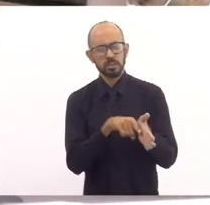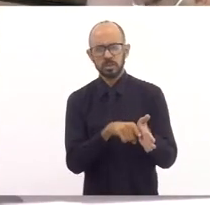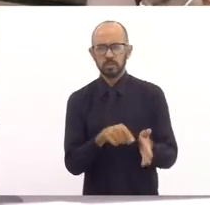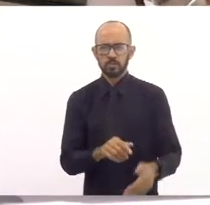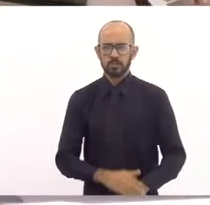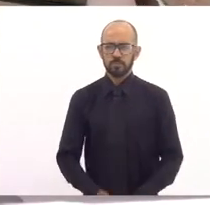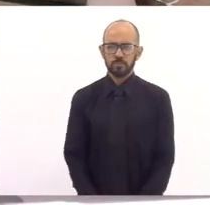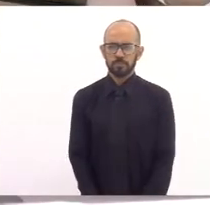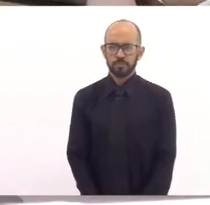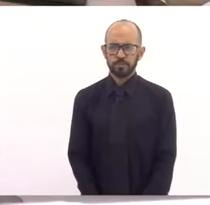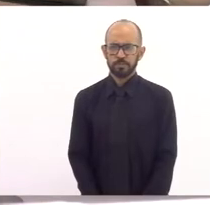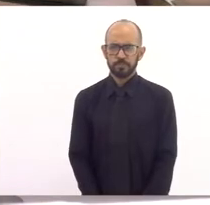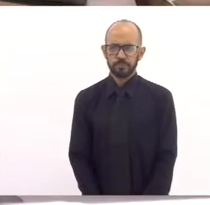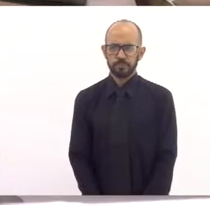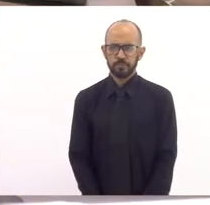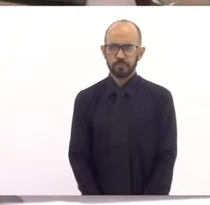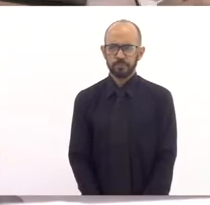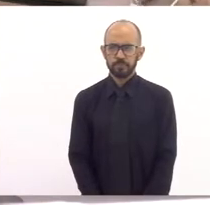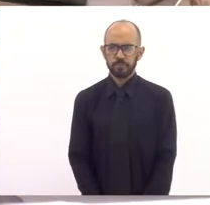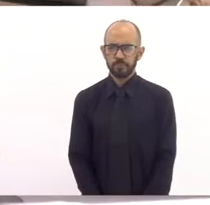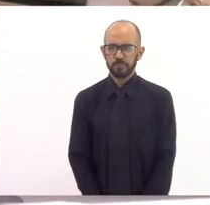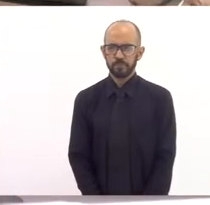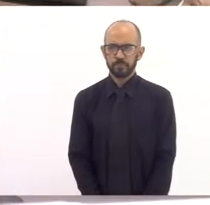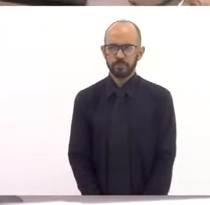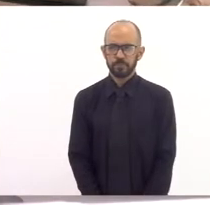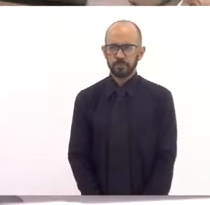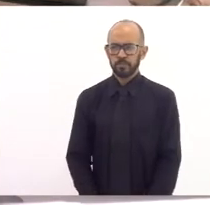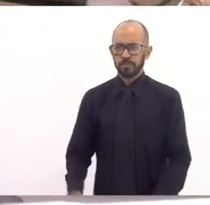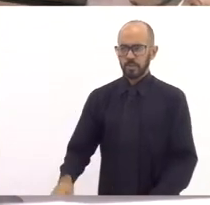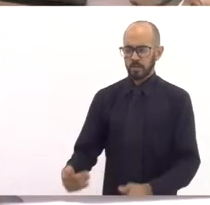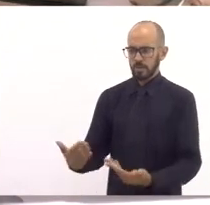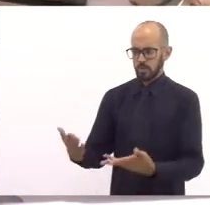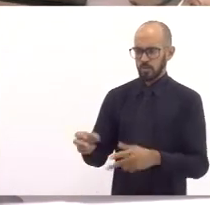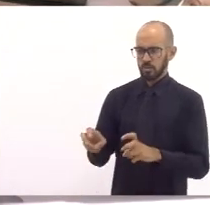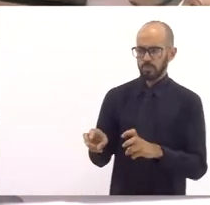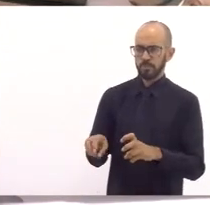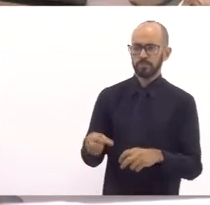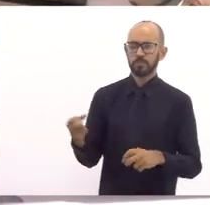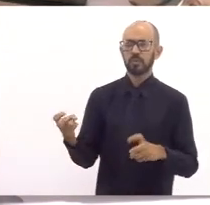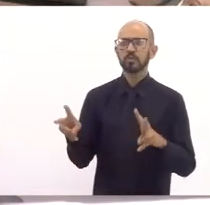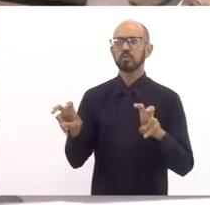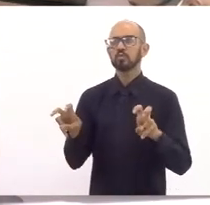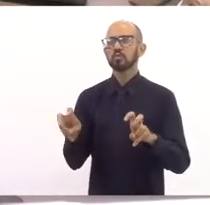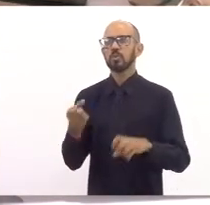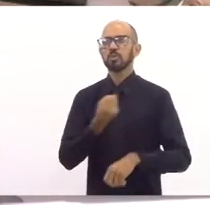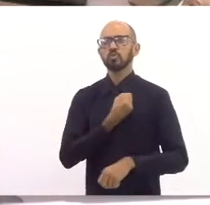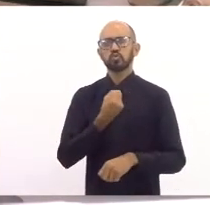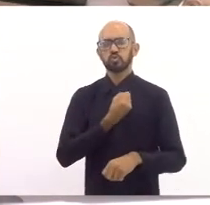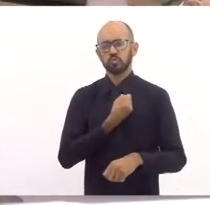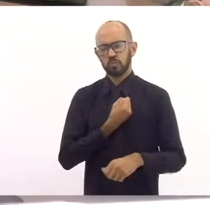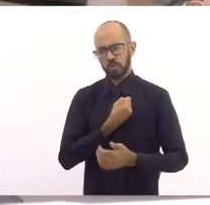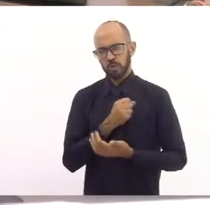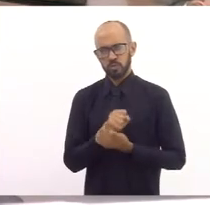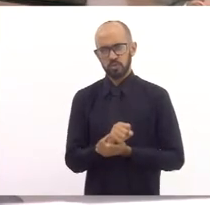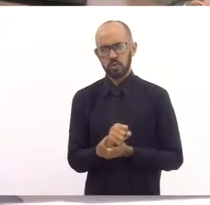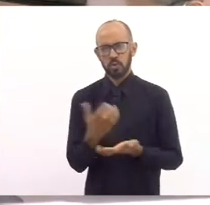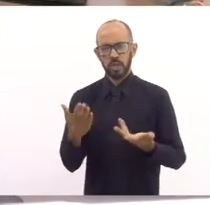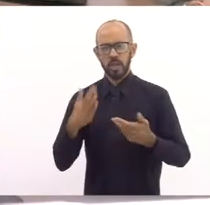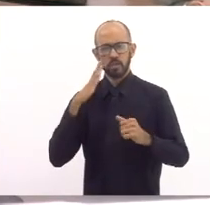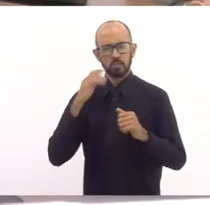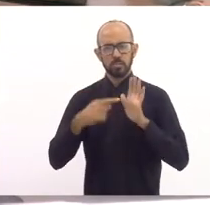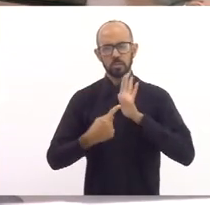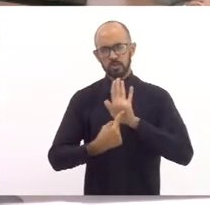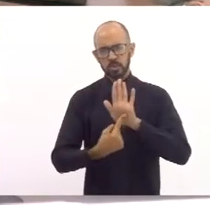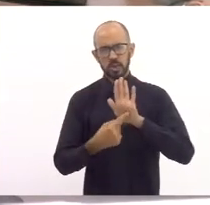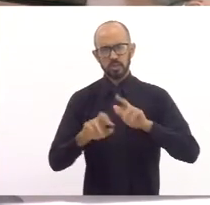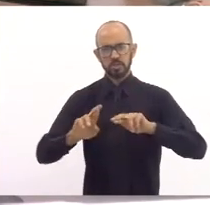não, senhor Alexandre, pode continuar. Quanto aos números, bom, o próximo que eu tenho aqui anotado seriam os números de diferença